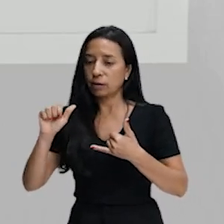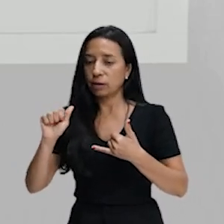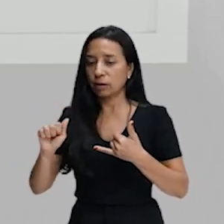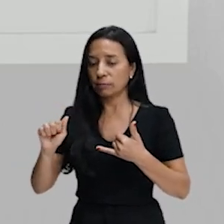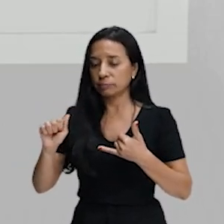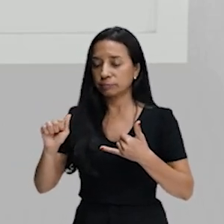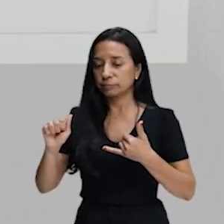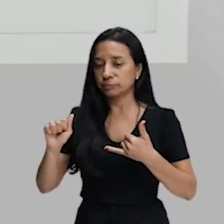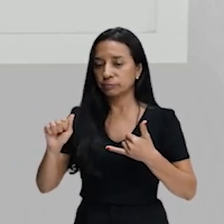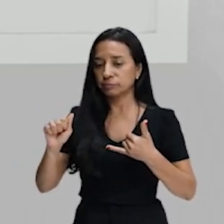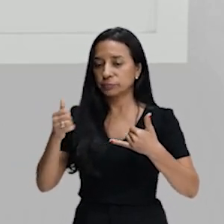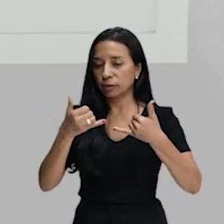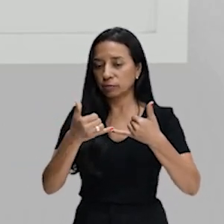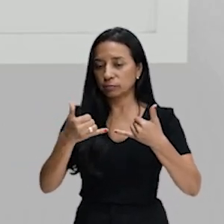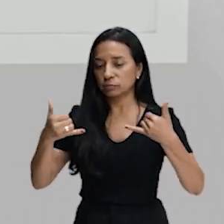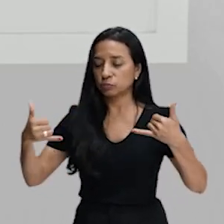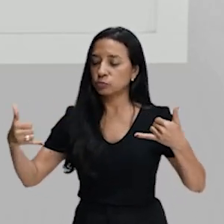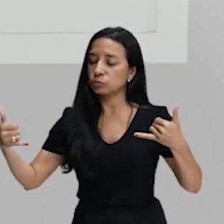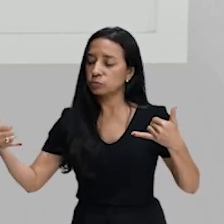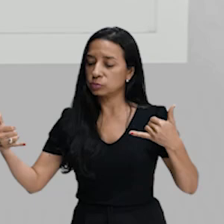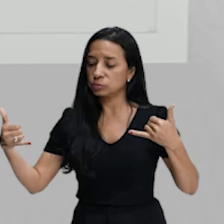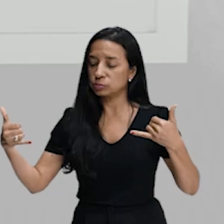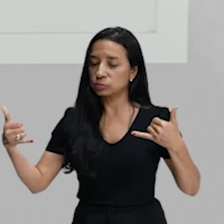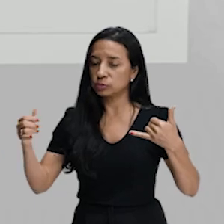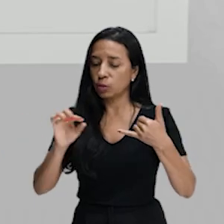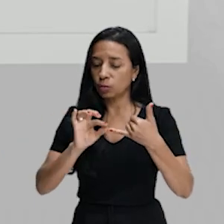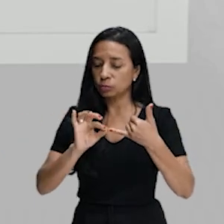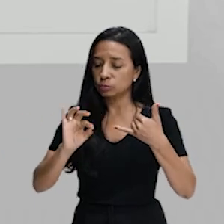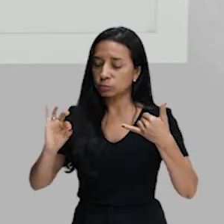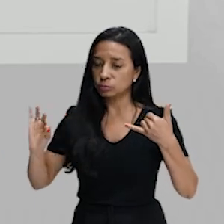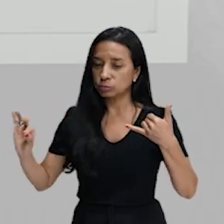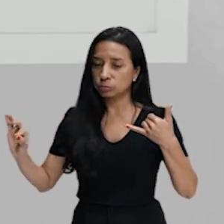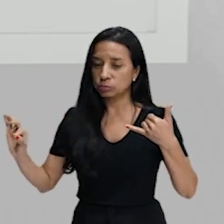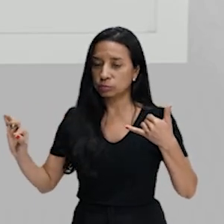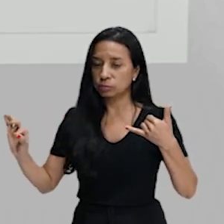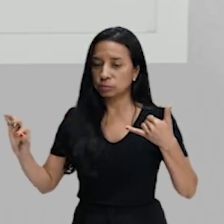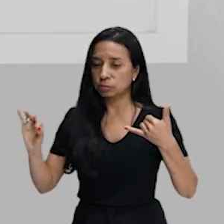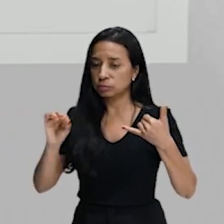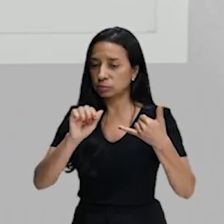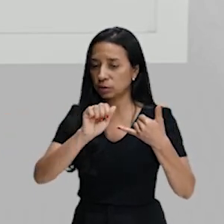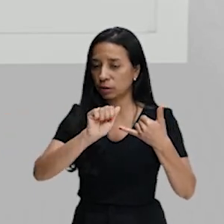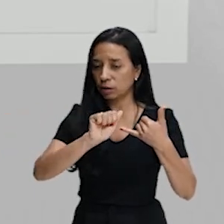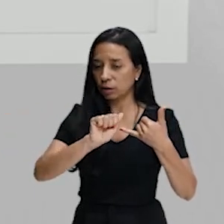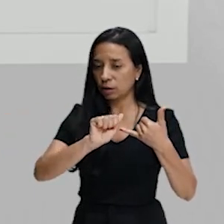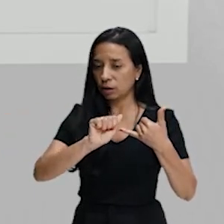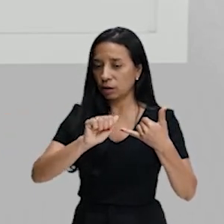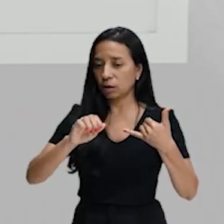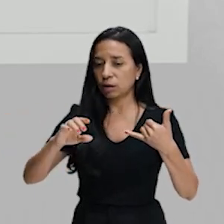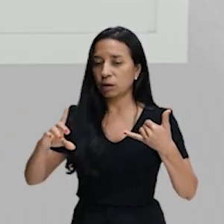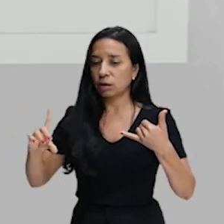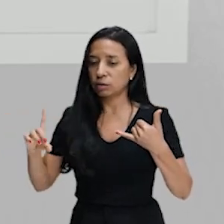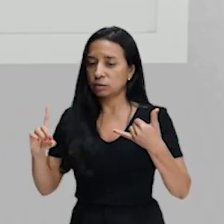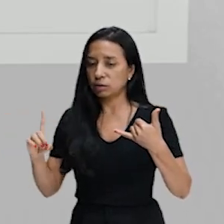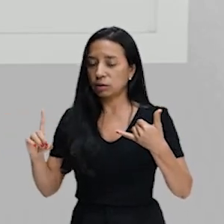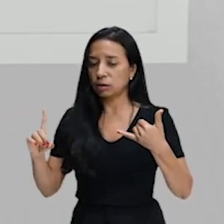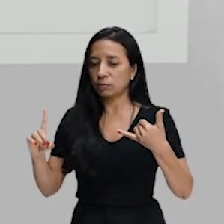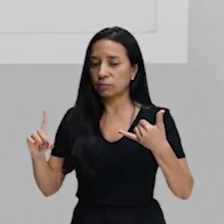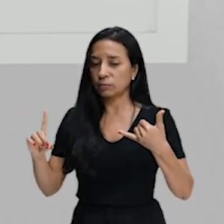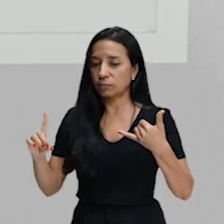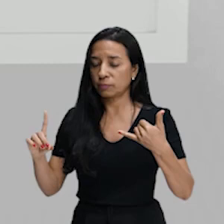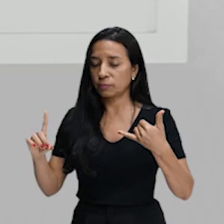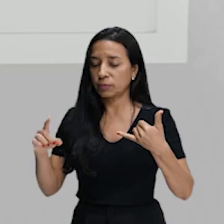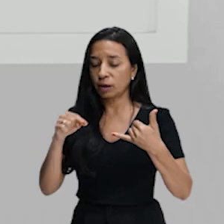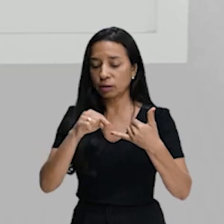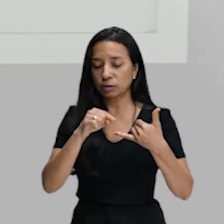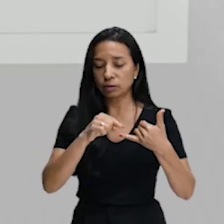A distância entre os fios é uma distância D, e a distância do primeiro fio, né, até